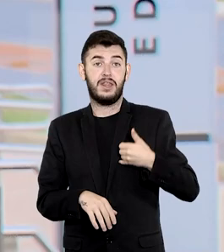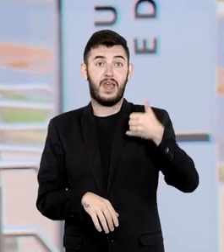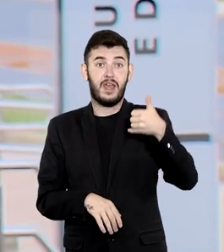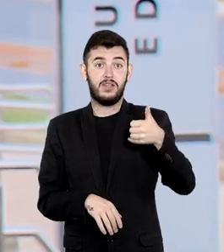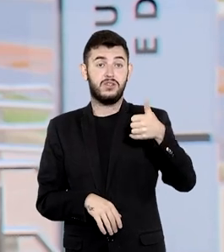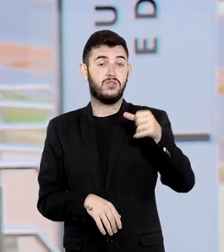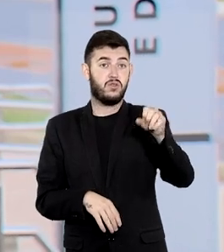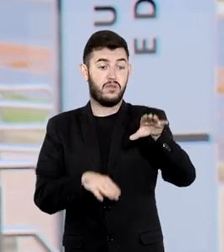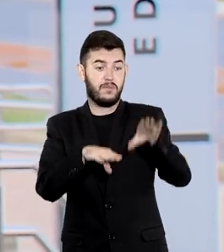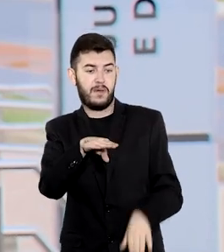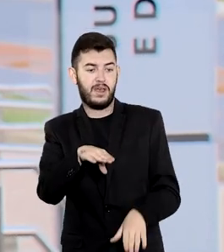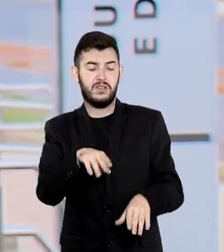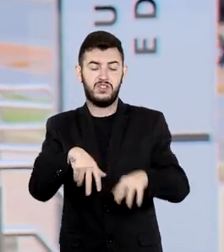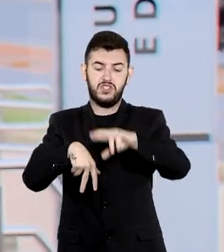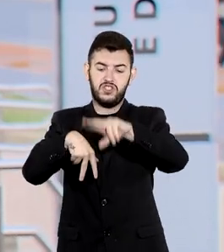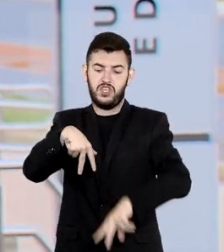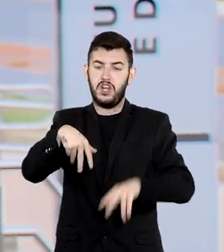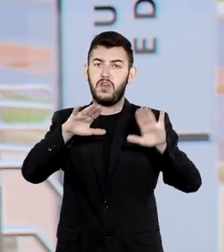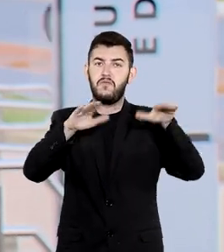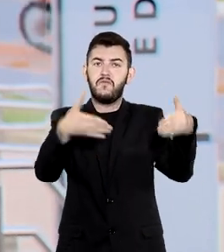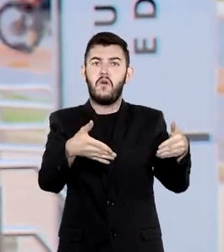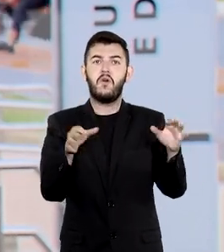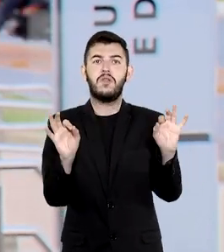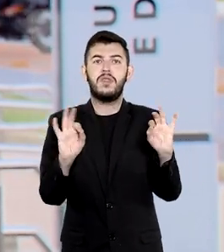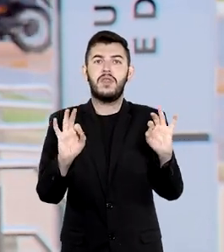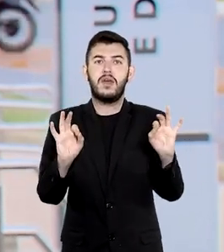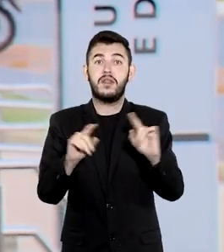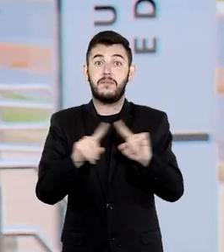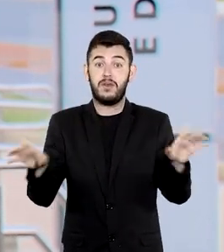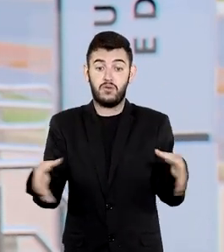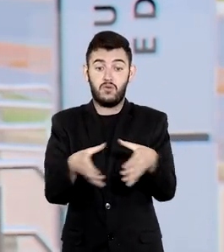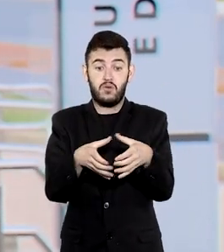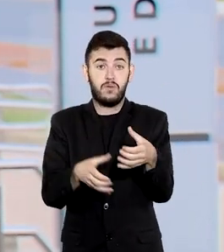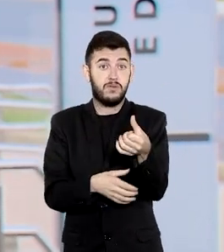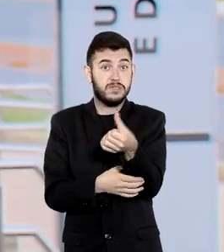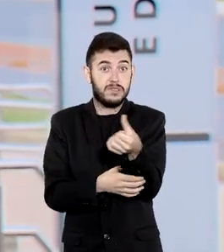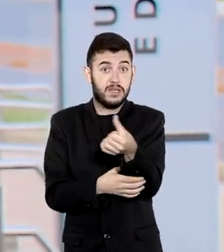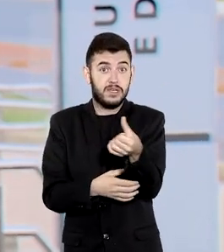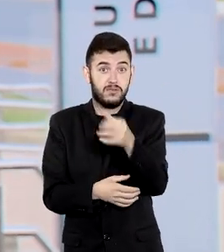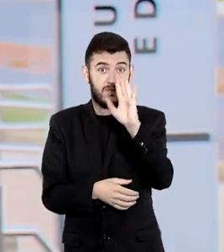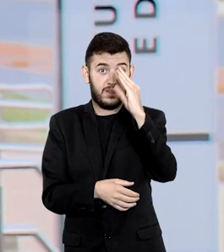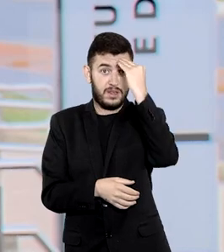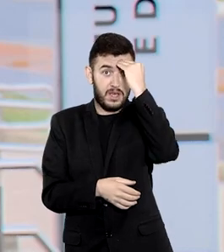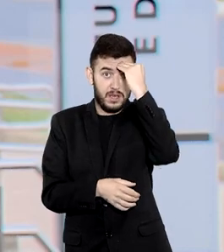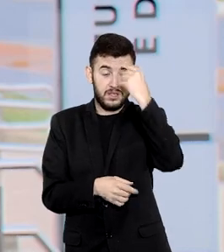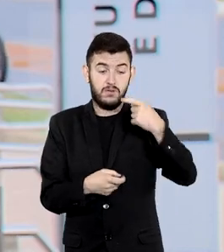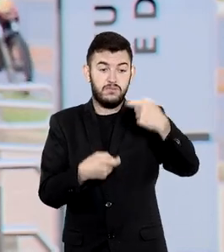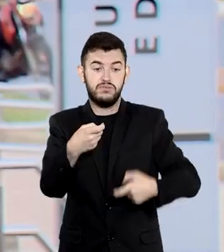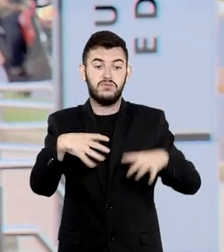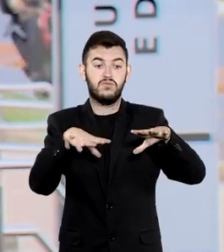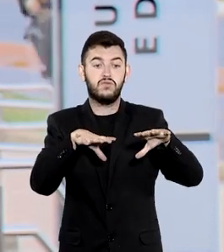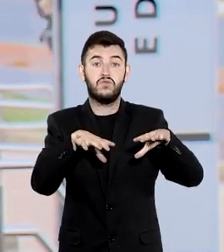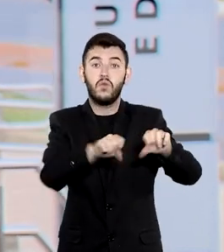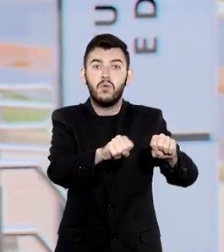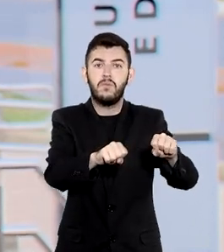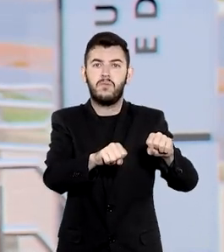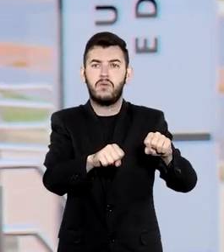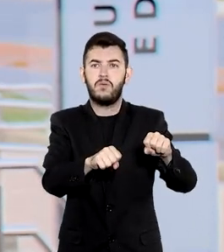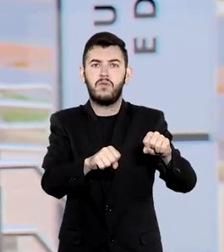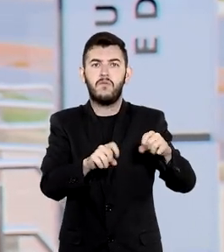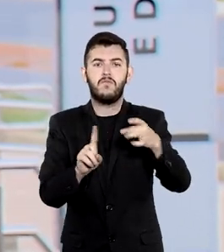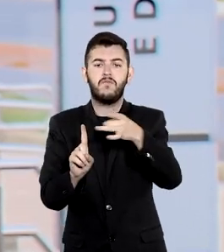idade da menor e não qualquer questão de gênero. Já a sexta turma vinha compreendendo que o estupro de vulnerável,